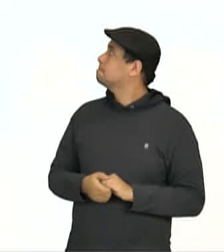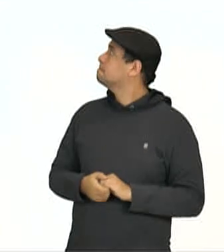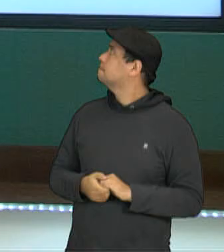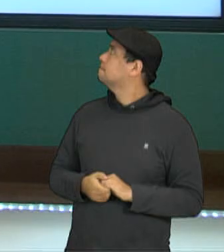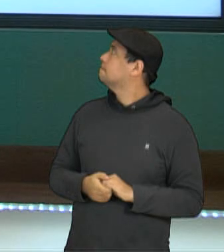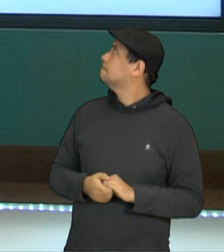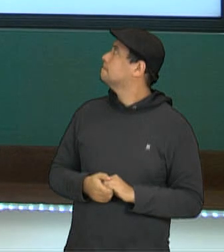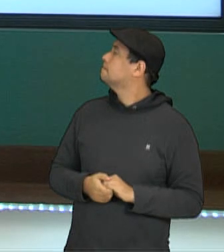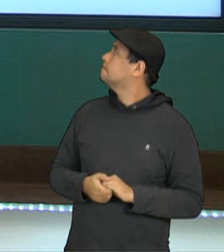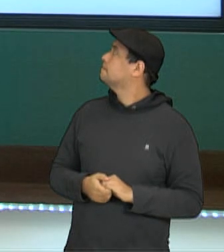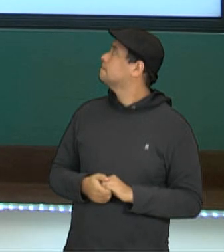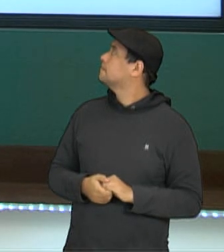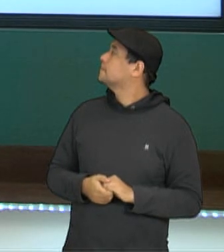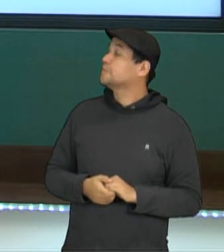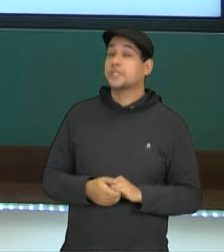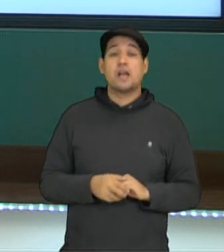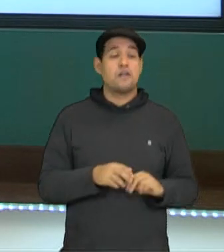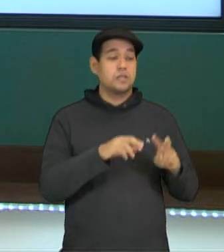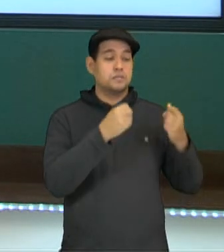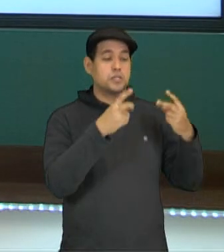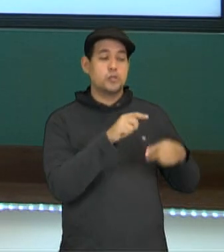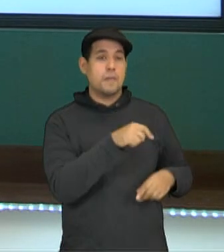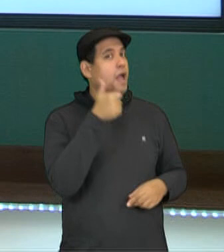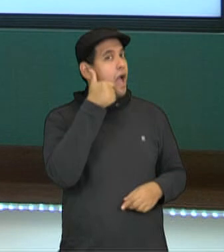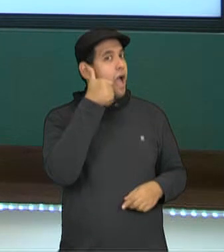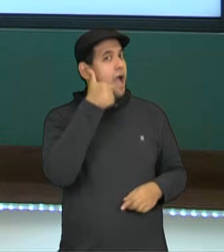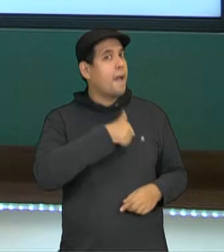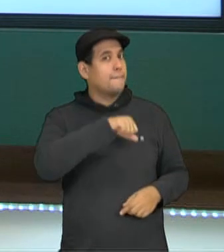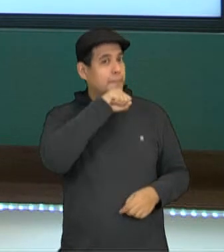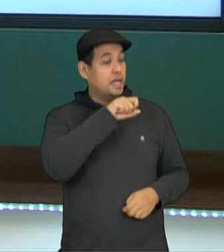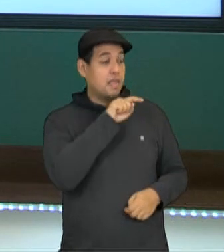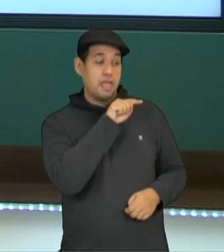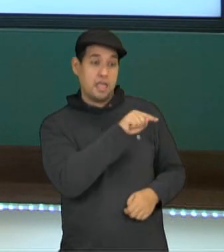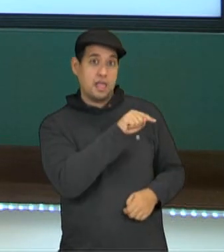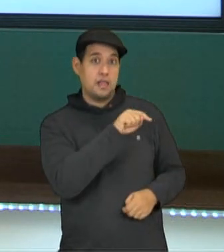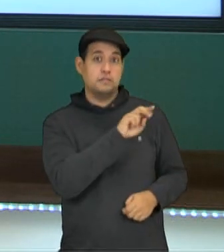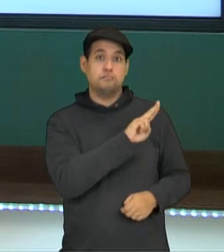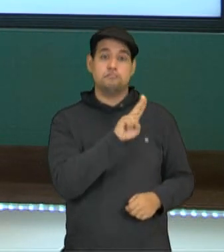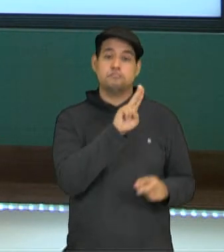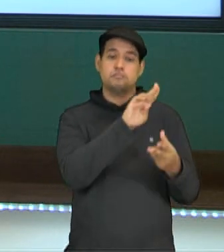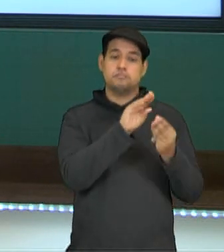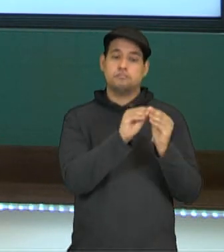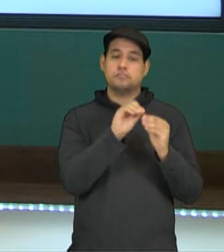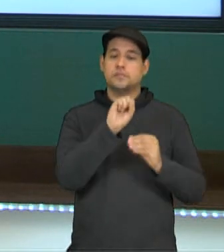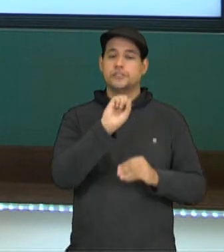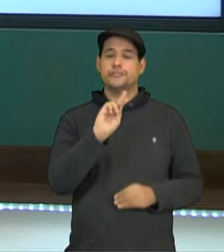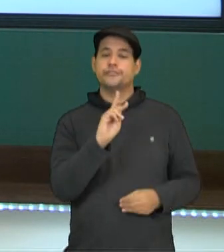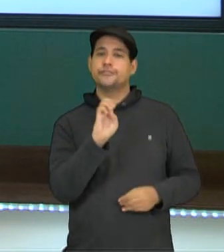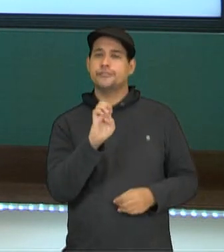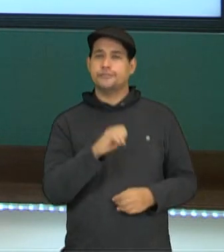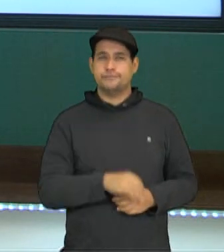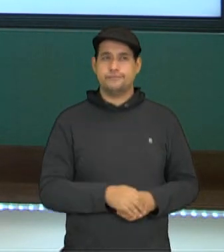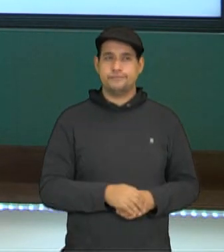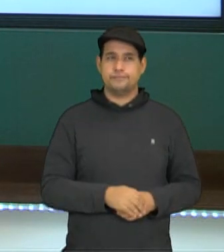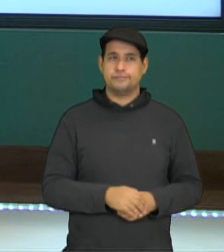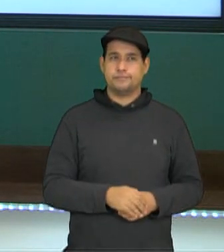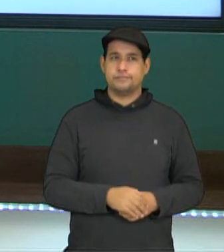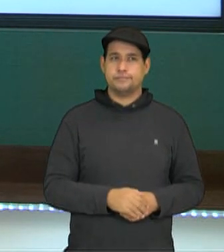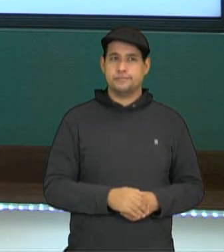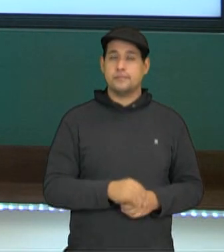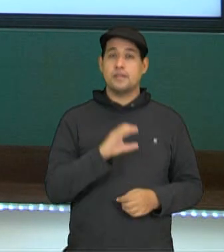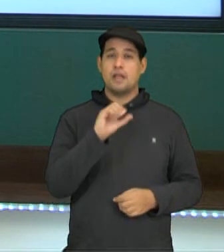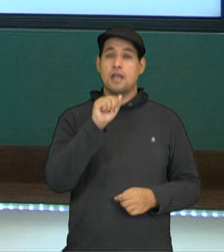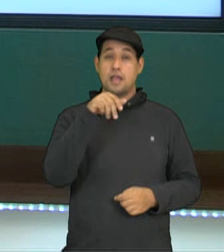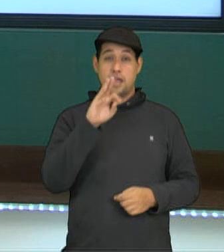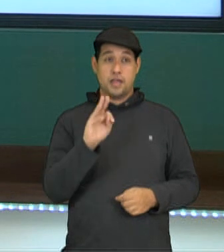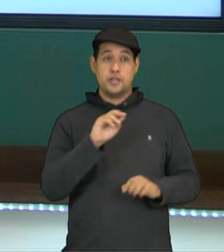Estamos falando sobre a mãe, ela. Por isso que a gente usa o pronome she. Can't vira couldn't